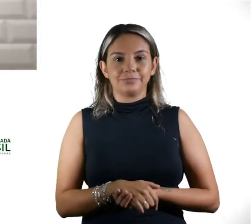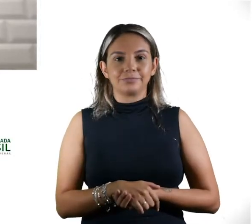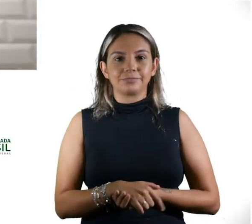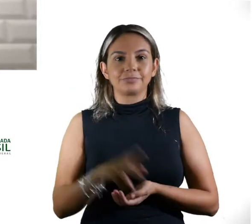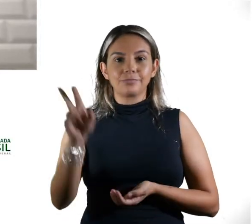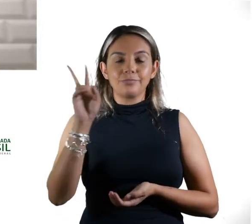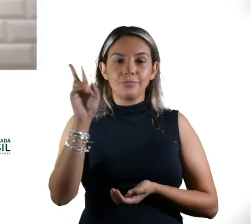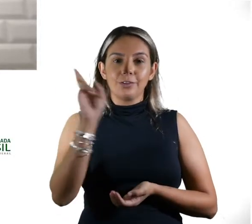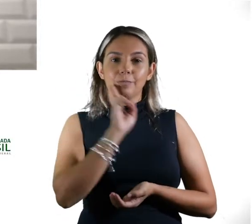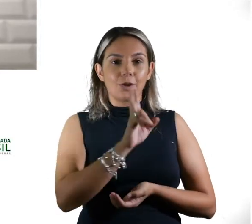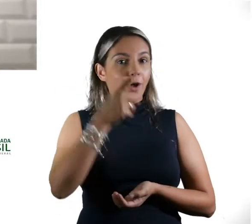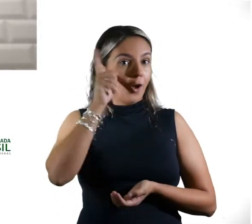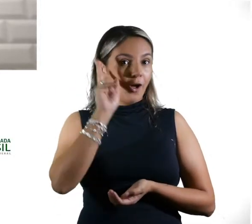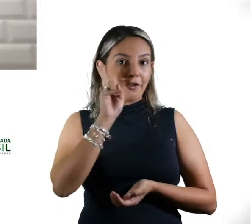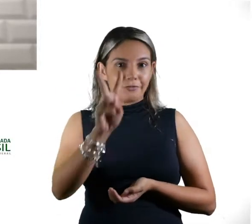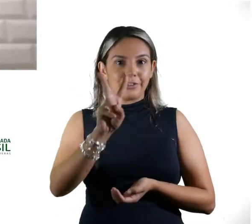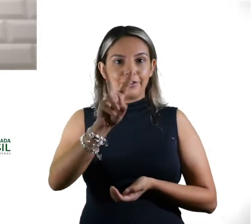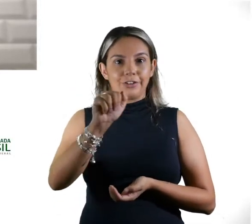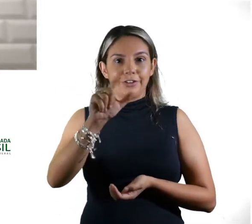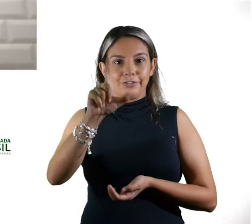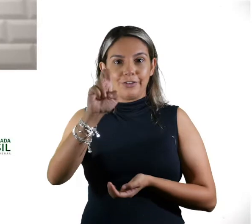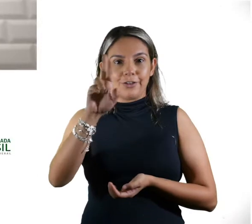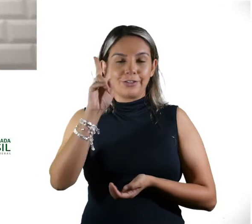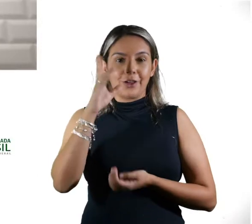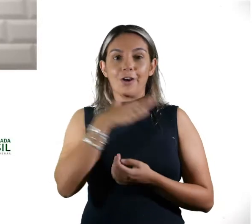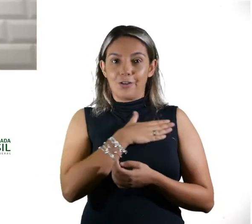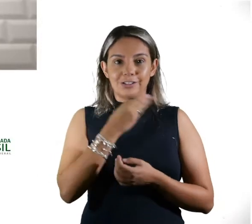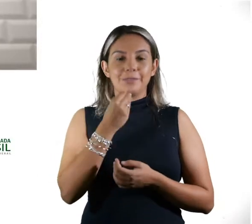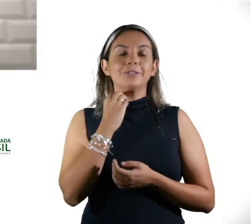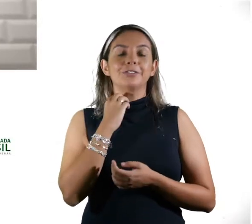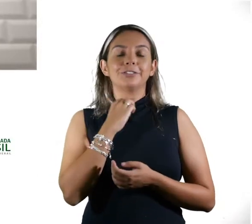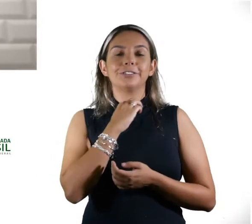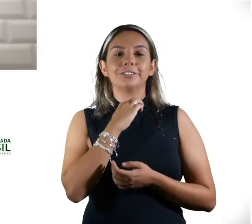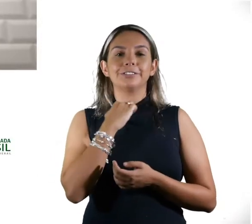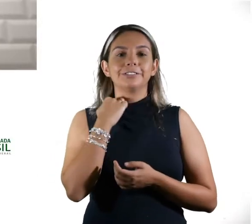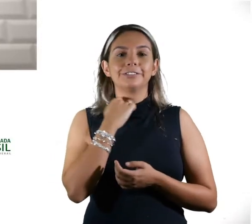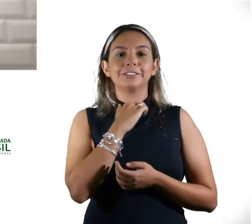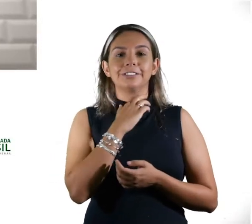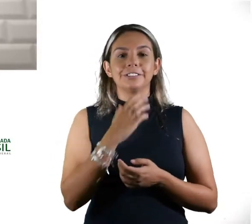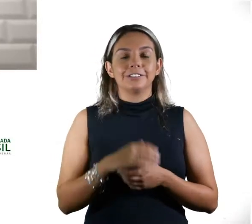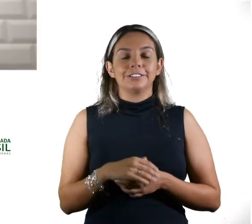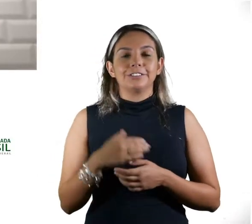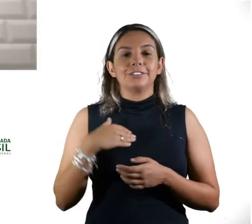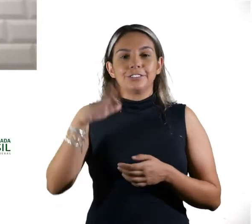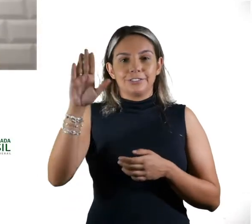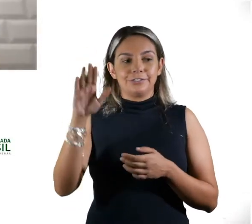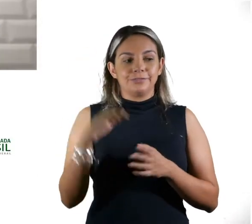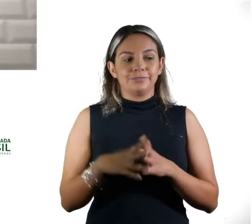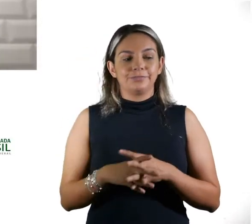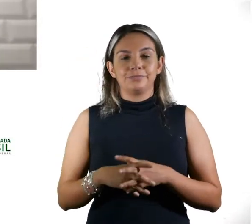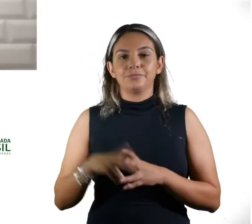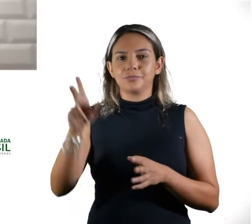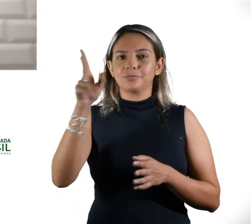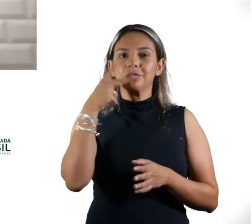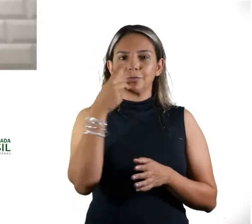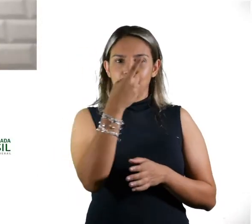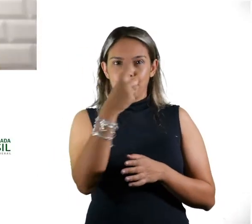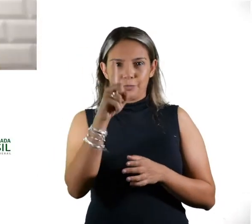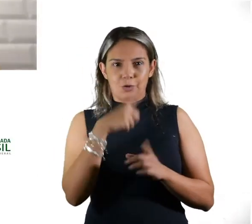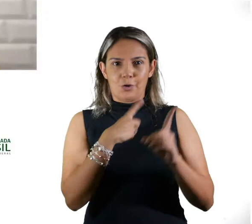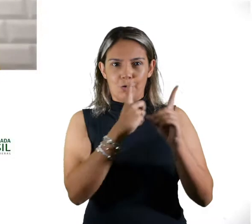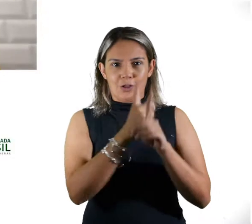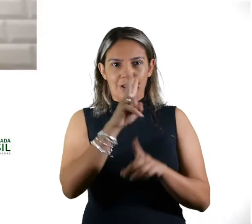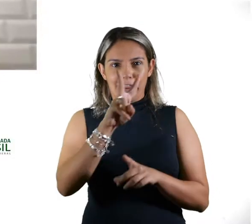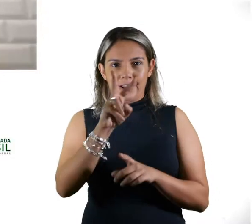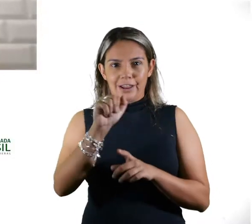o Walter e gostei muito, devo dizer. Pois é, Zé Eduardo. Enfim, vou te chamar agora de Zé. Aliás, a última vez que eu estive com o